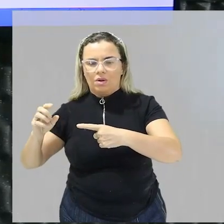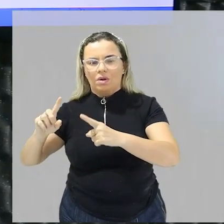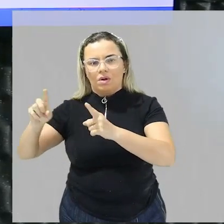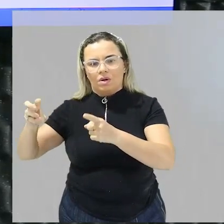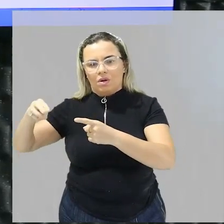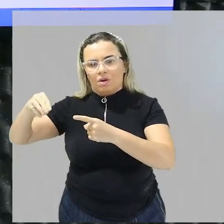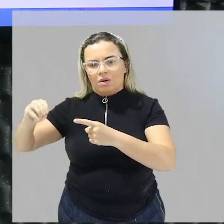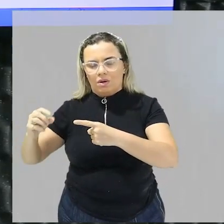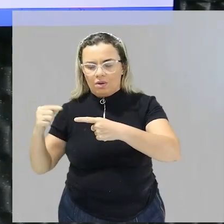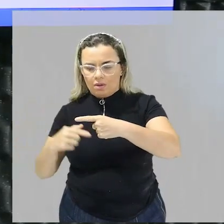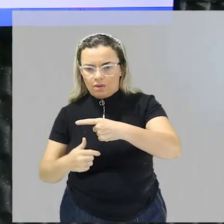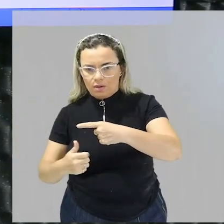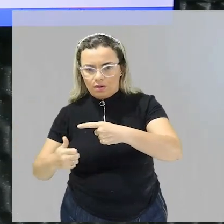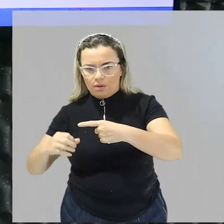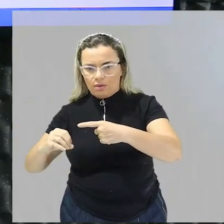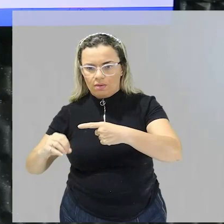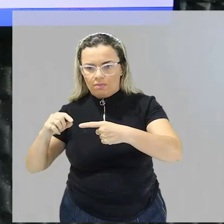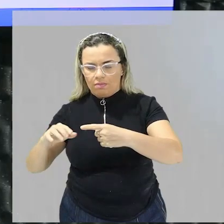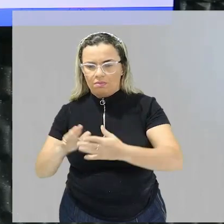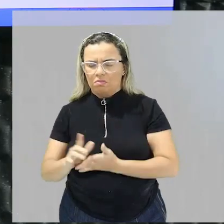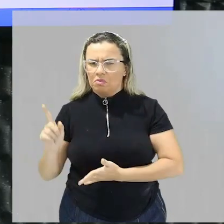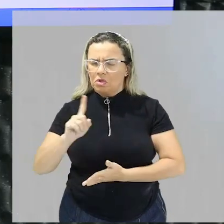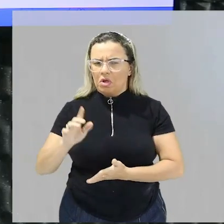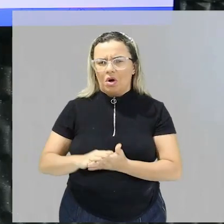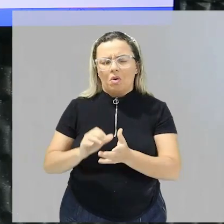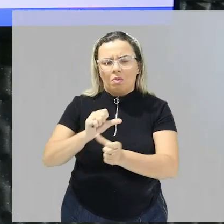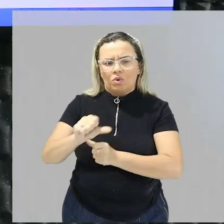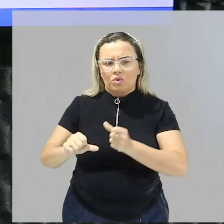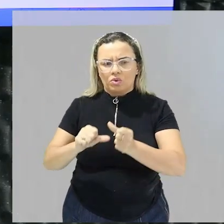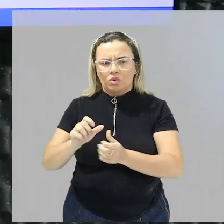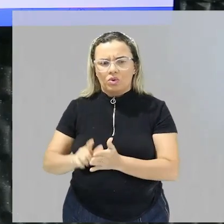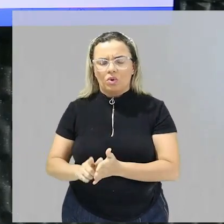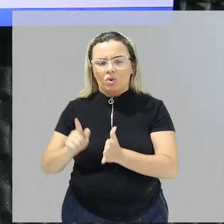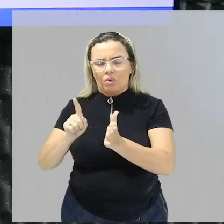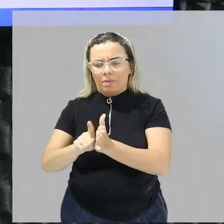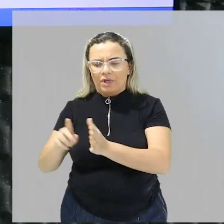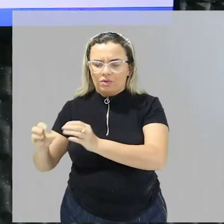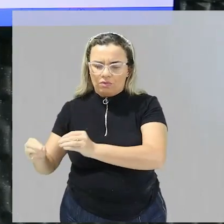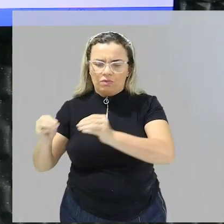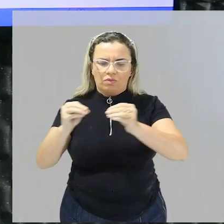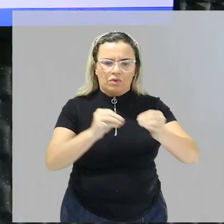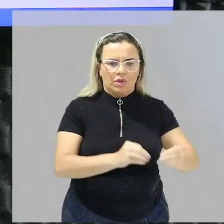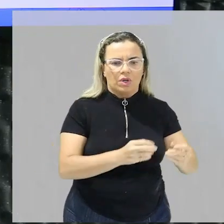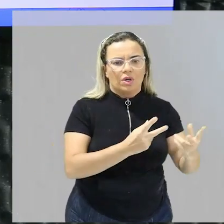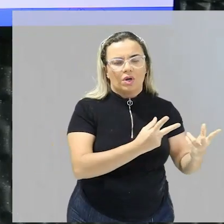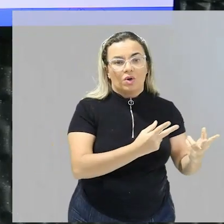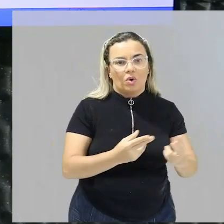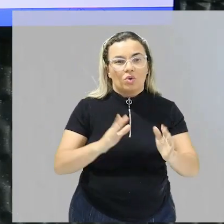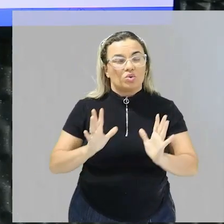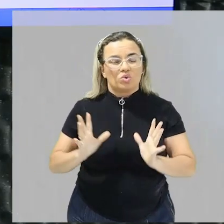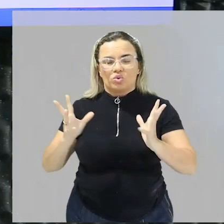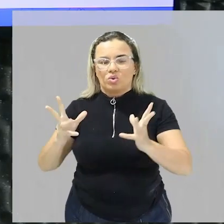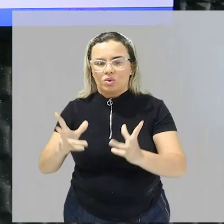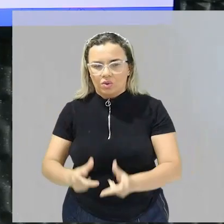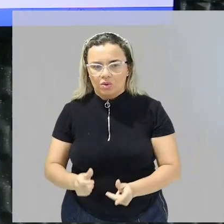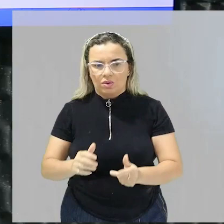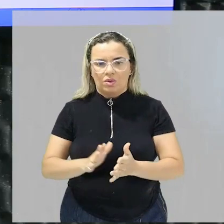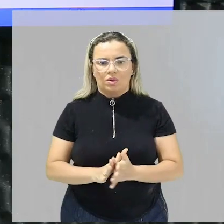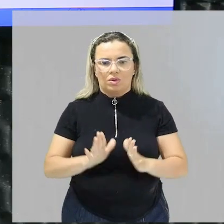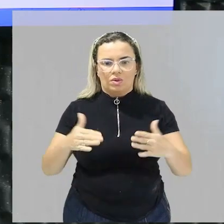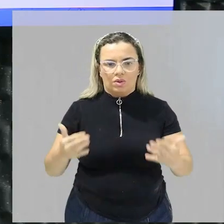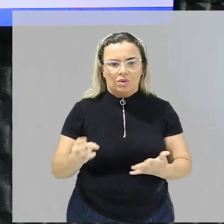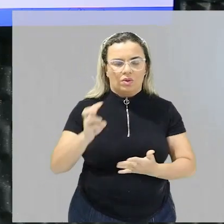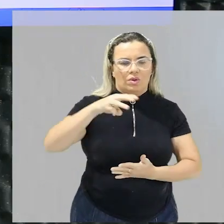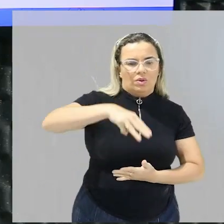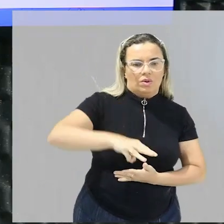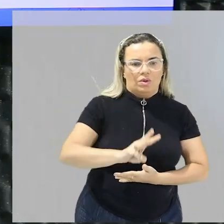na base 10. Perceba que eu não mexi no sinal. Por quê? Porque eu trabalhei com todo mundo, tá? A mesma coisa, o MW, ele já era positivo,